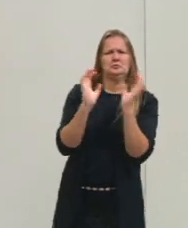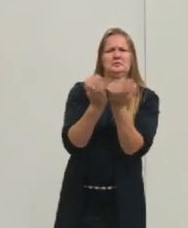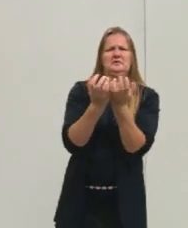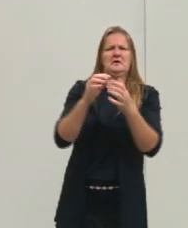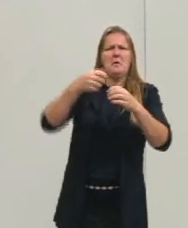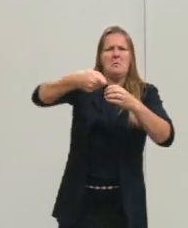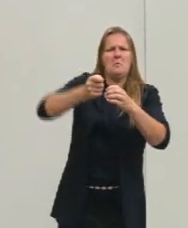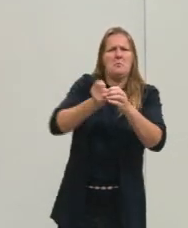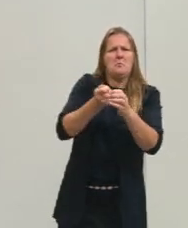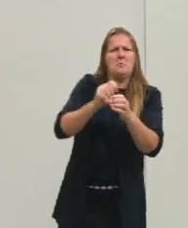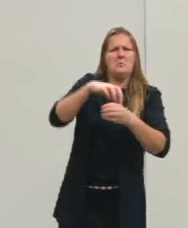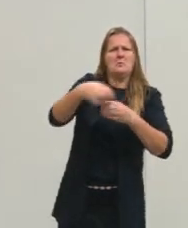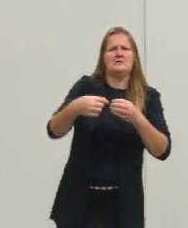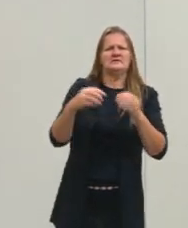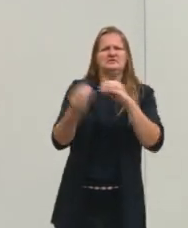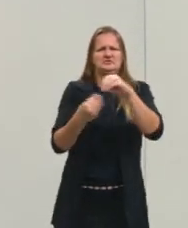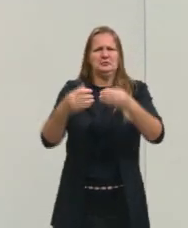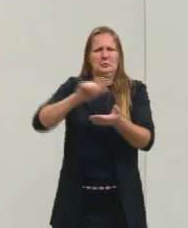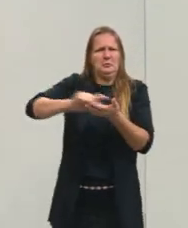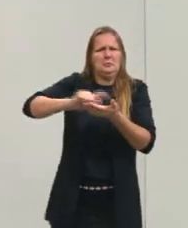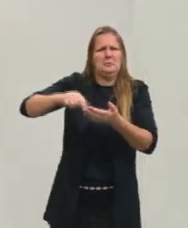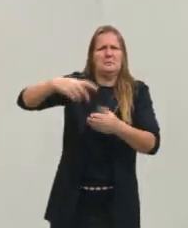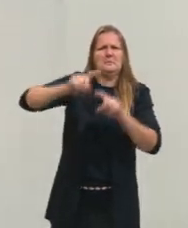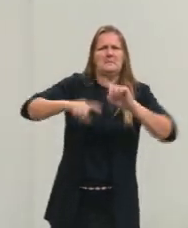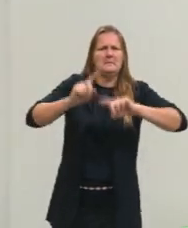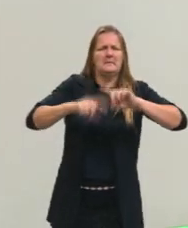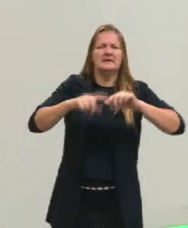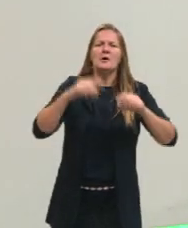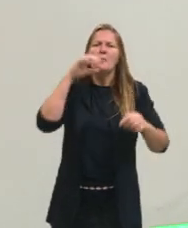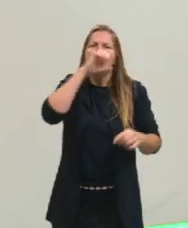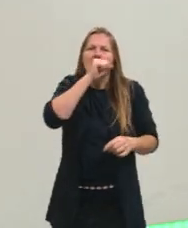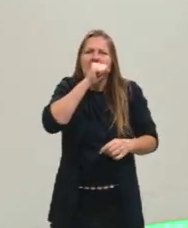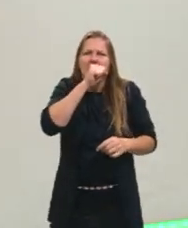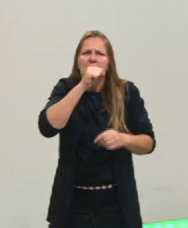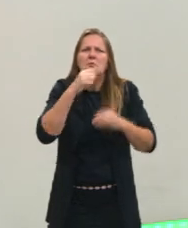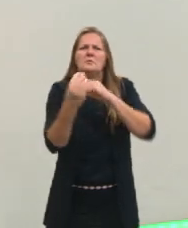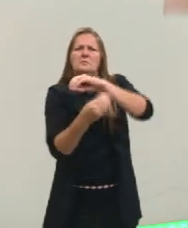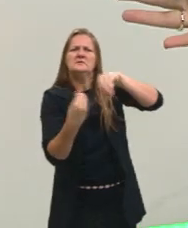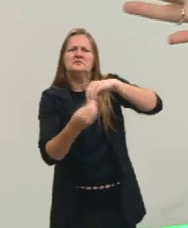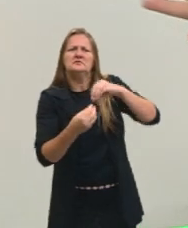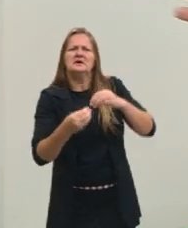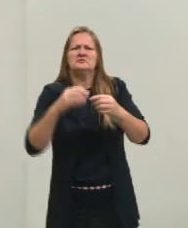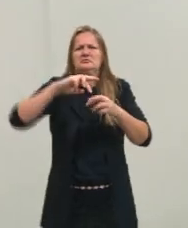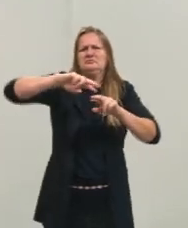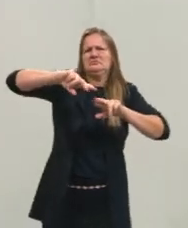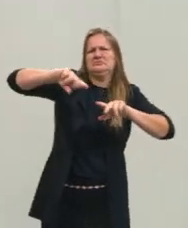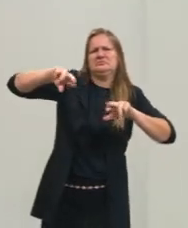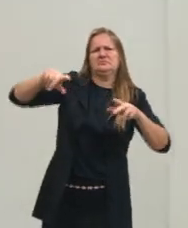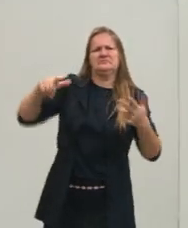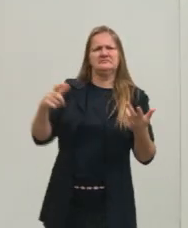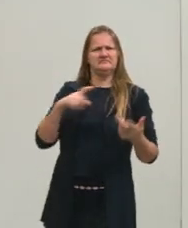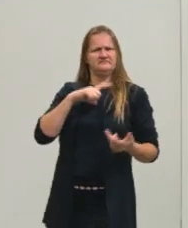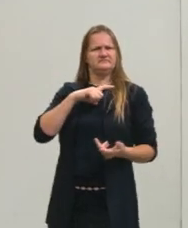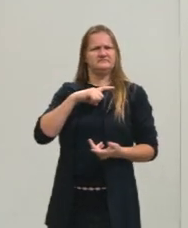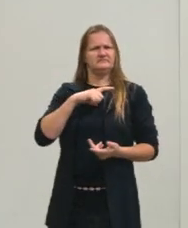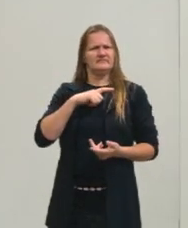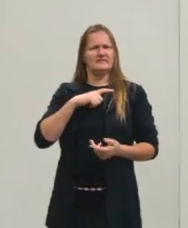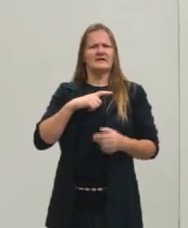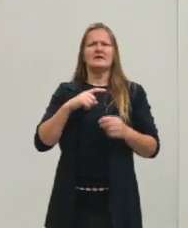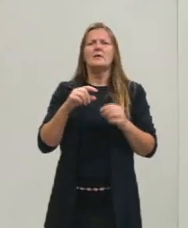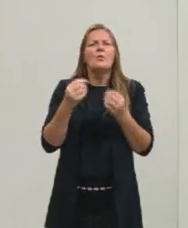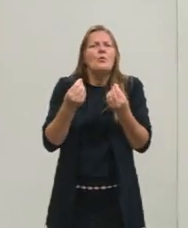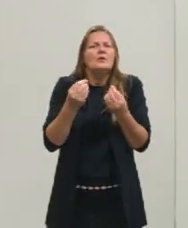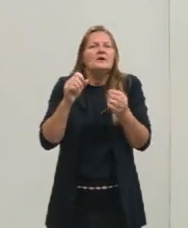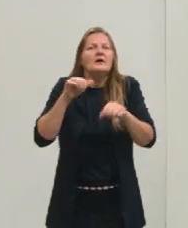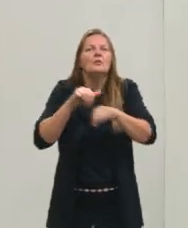enlatados com blusa de higiene pão misturado com cereais não não vai ter uma ordem